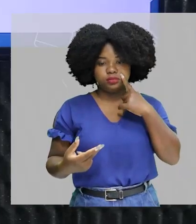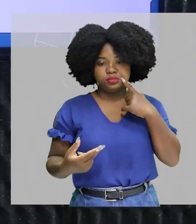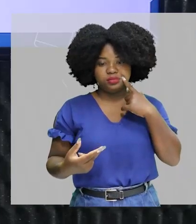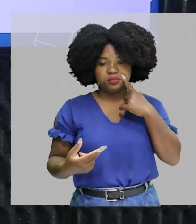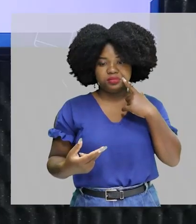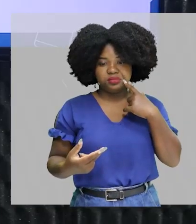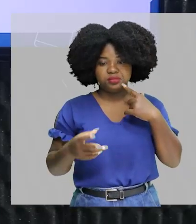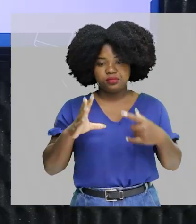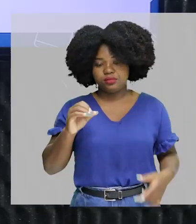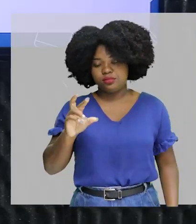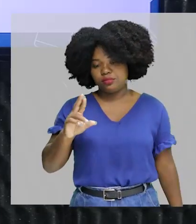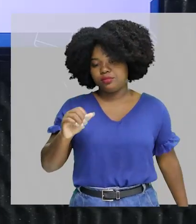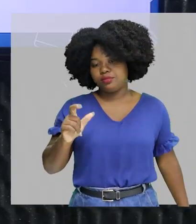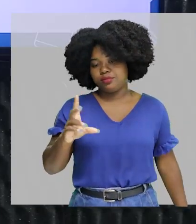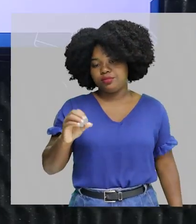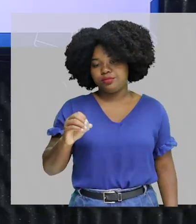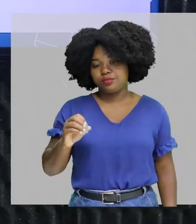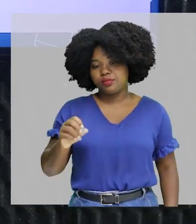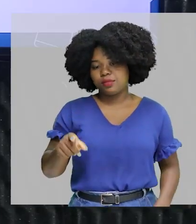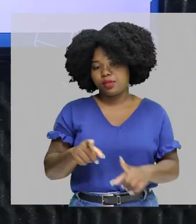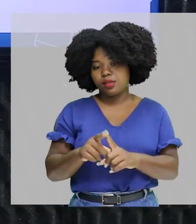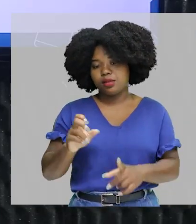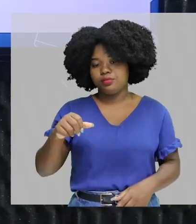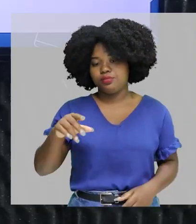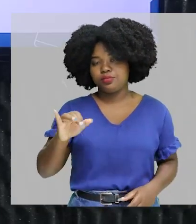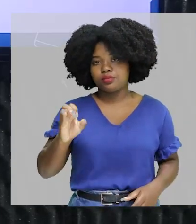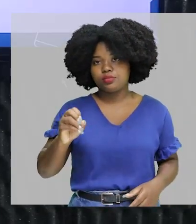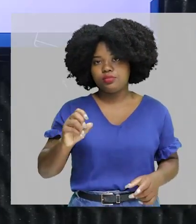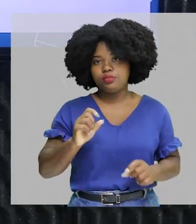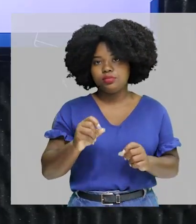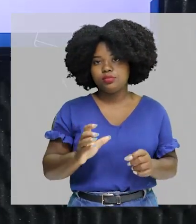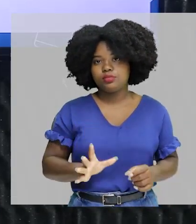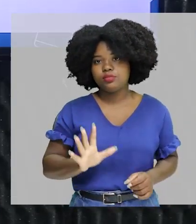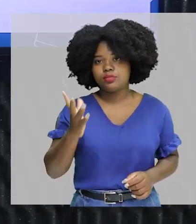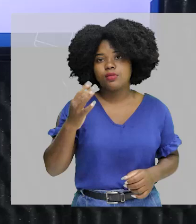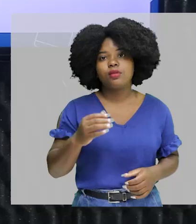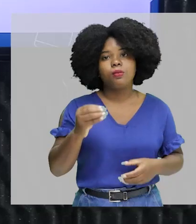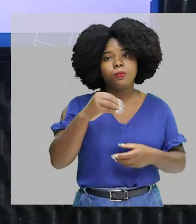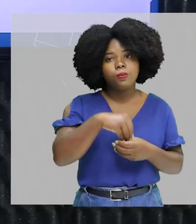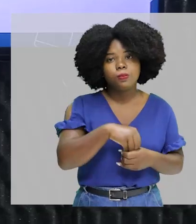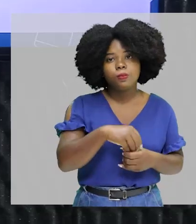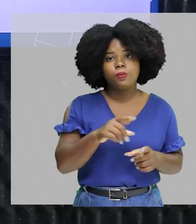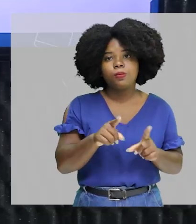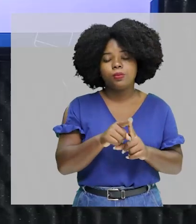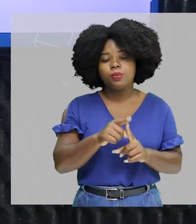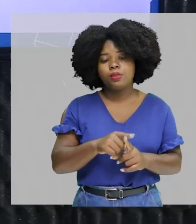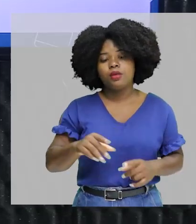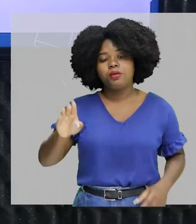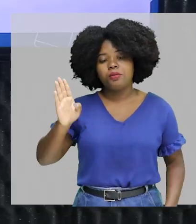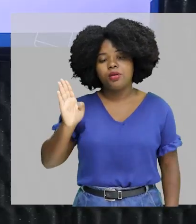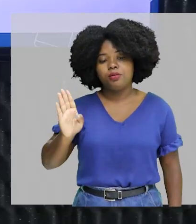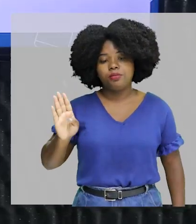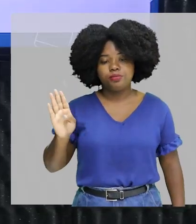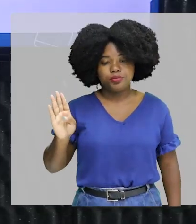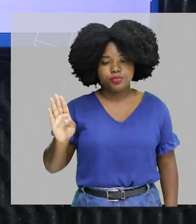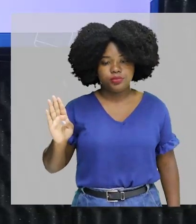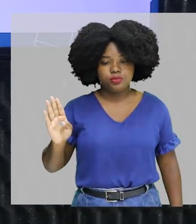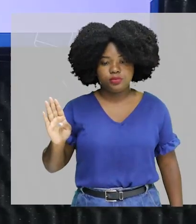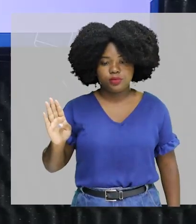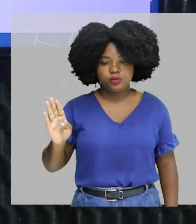tanto os animais cordados quanto os equinodermos, o esqueleto é interno, tá? Letra B.